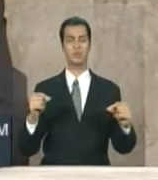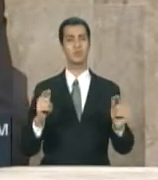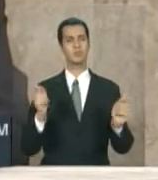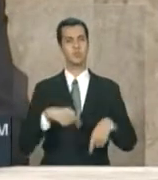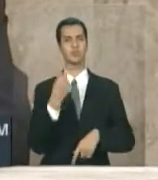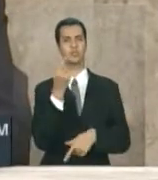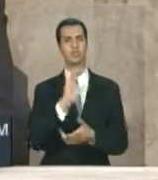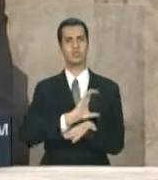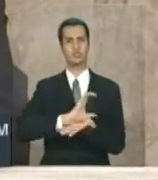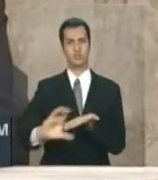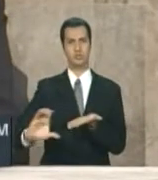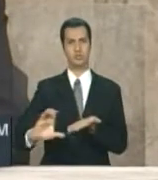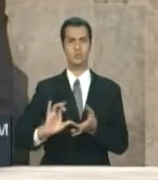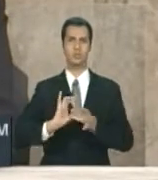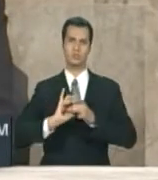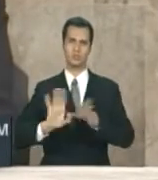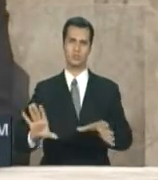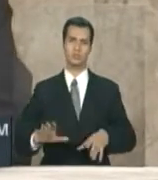imediatamente liberado.